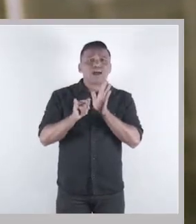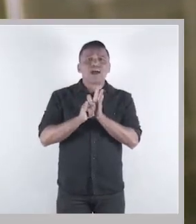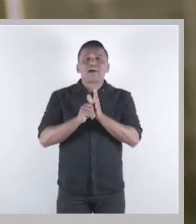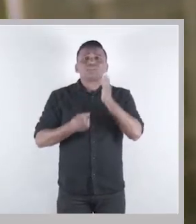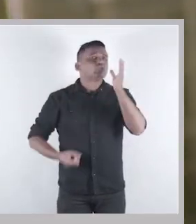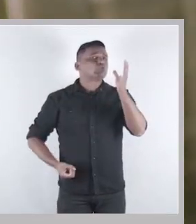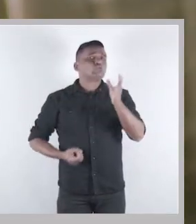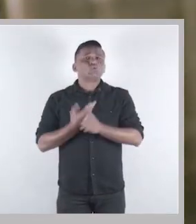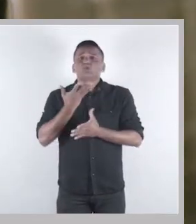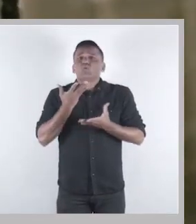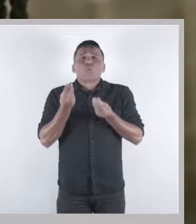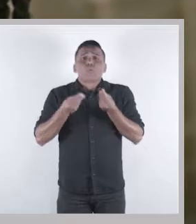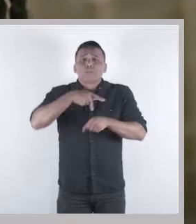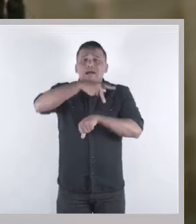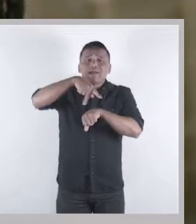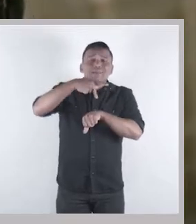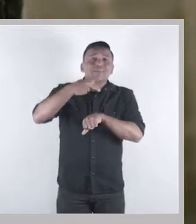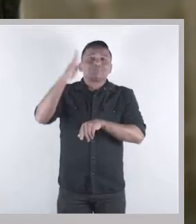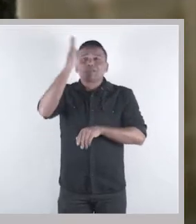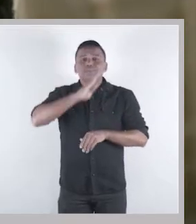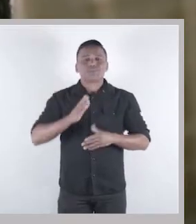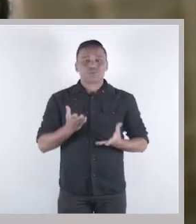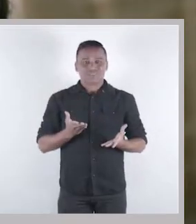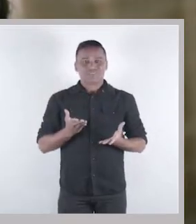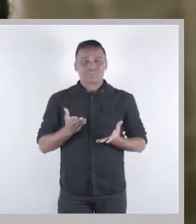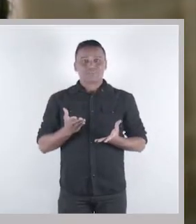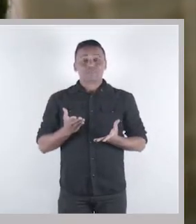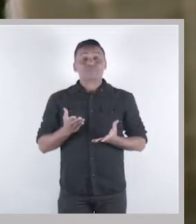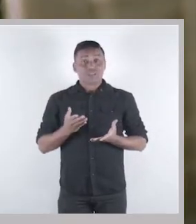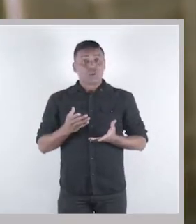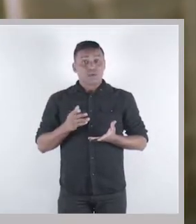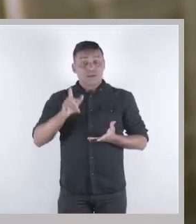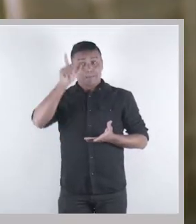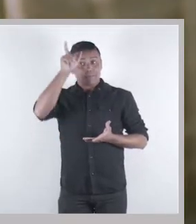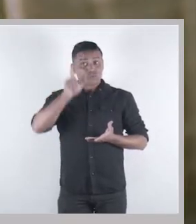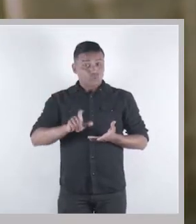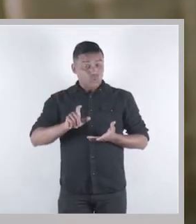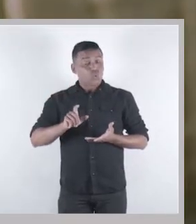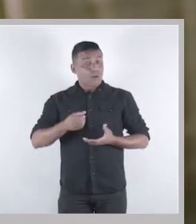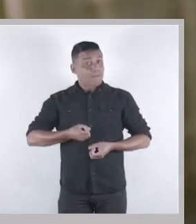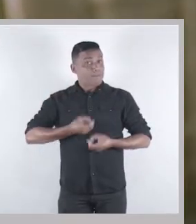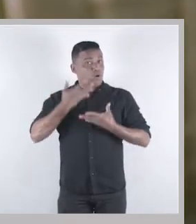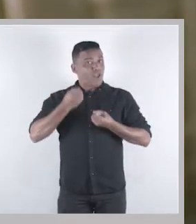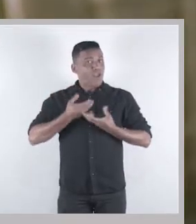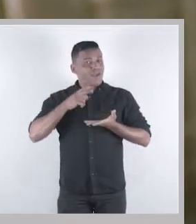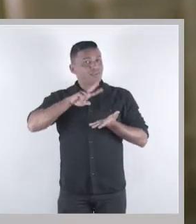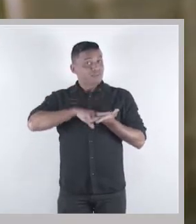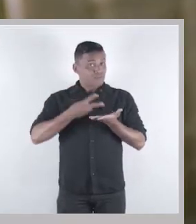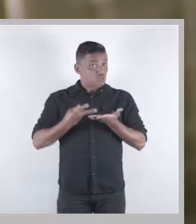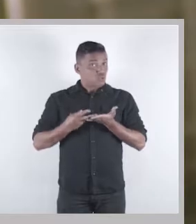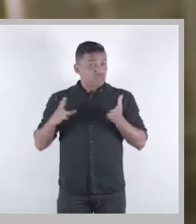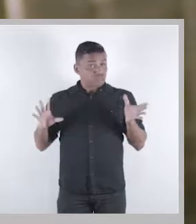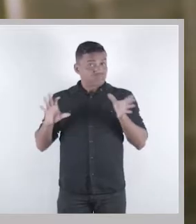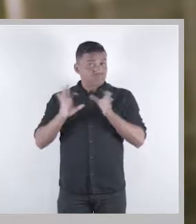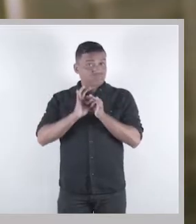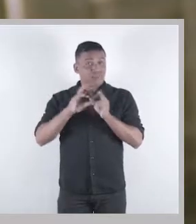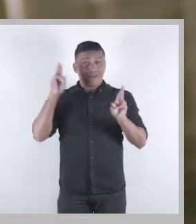o poeta nem o tradutor se abrir para essas essas referências que são muito ricas mais